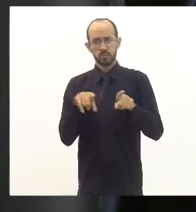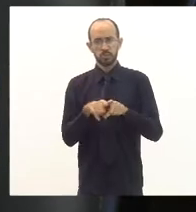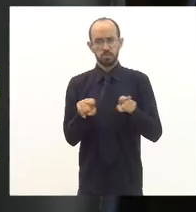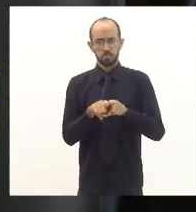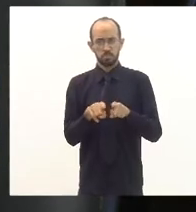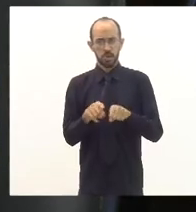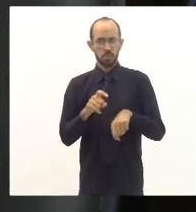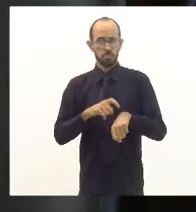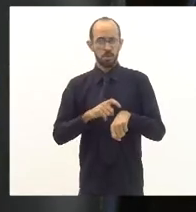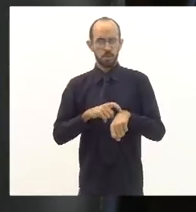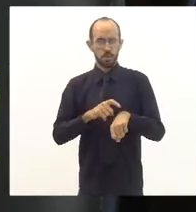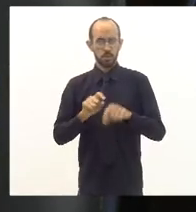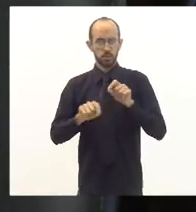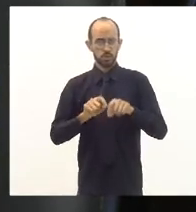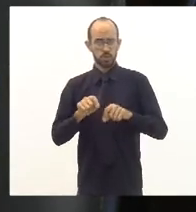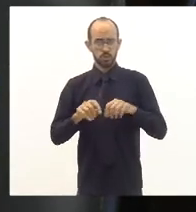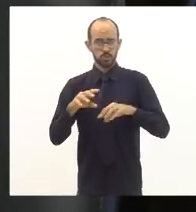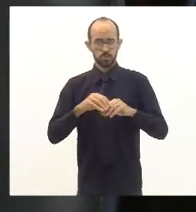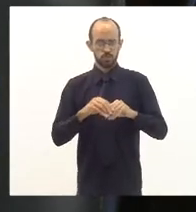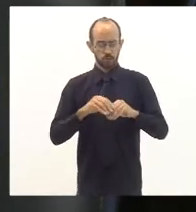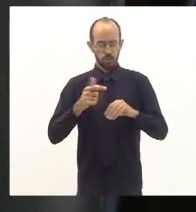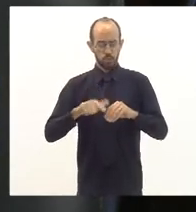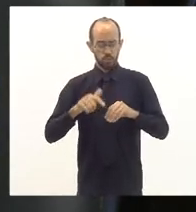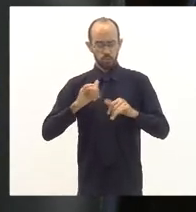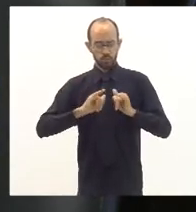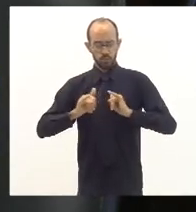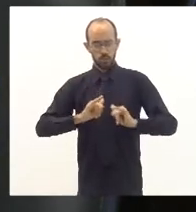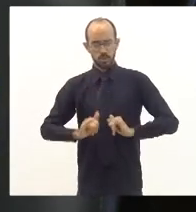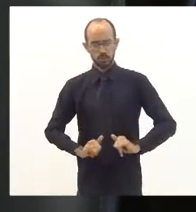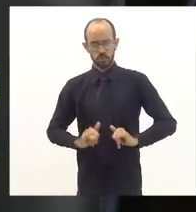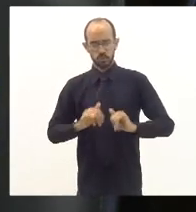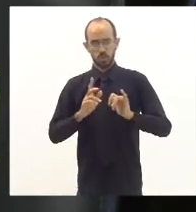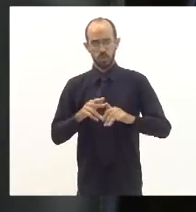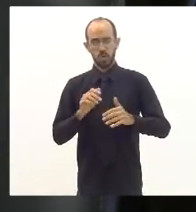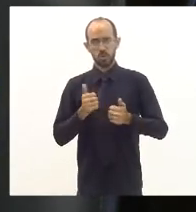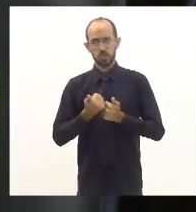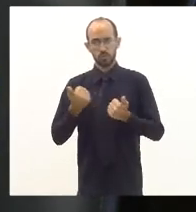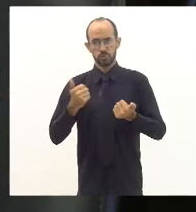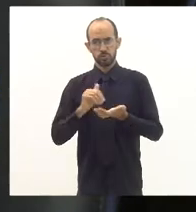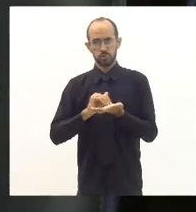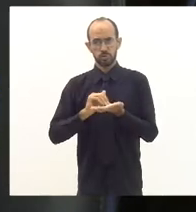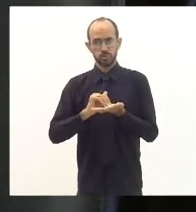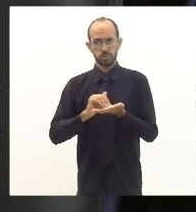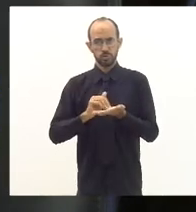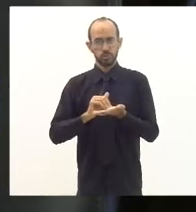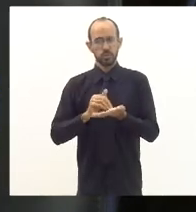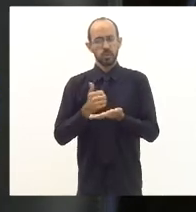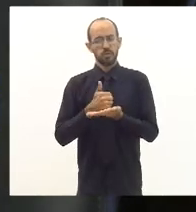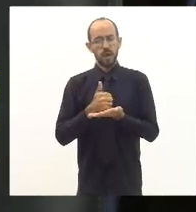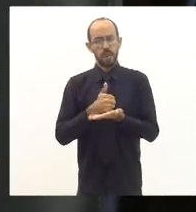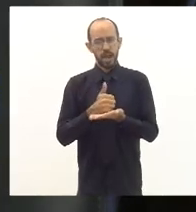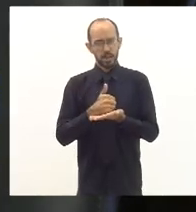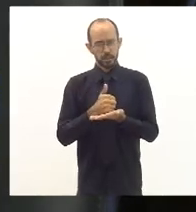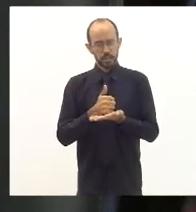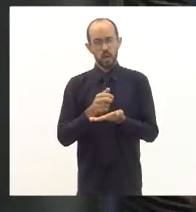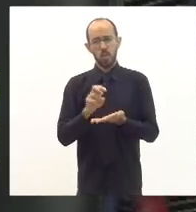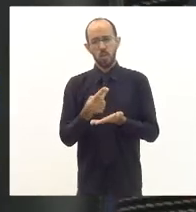momento a gente poder também agregar as outras informações, como a superintendência do componente farmacêutico,